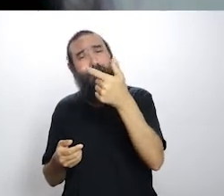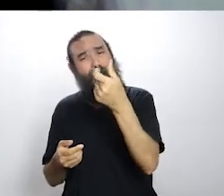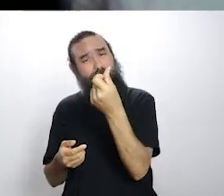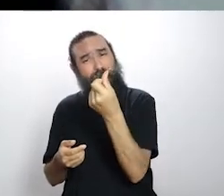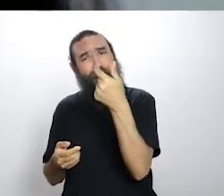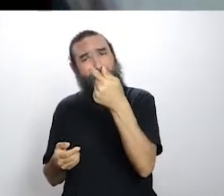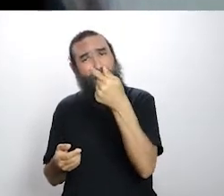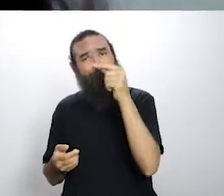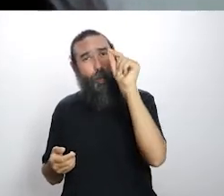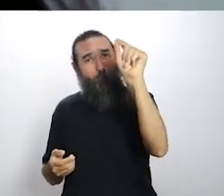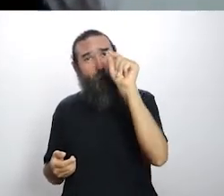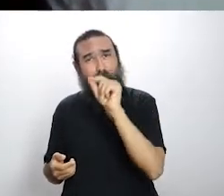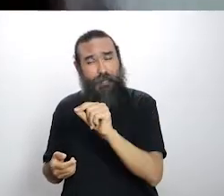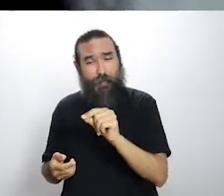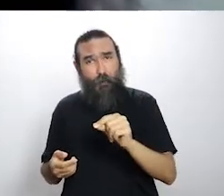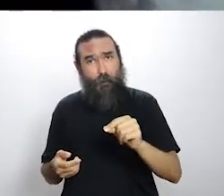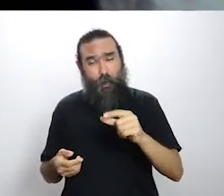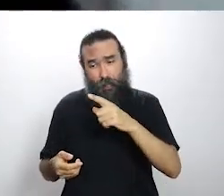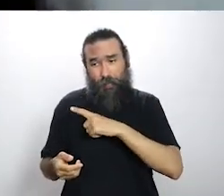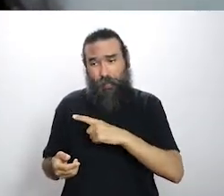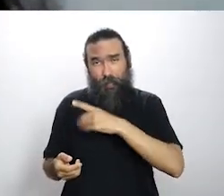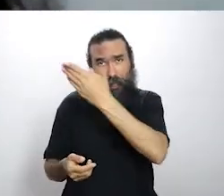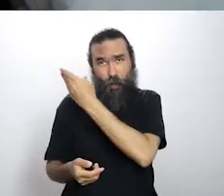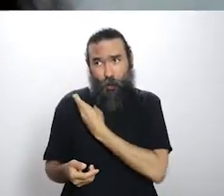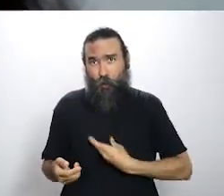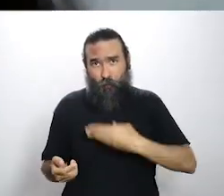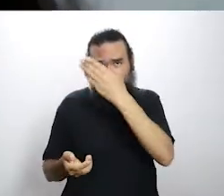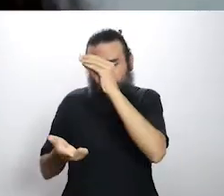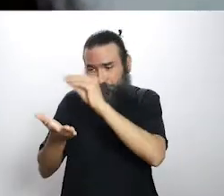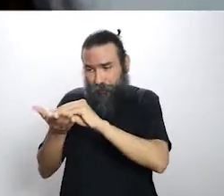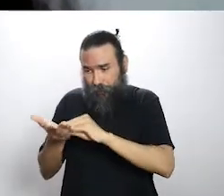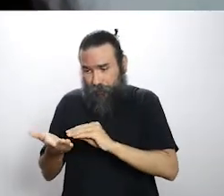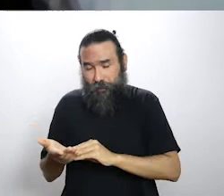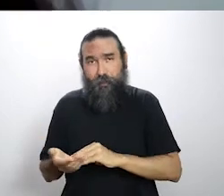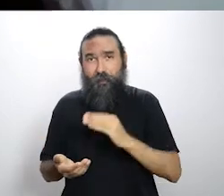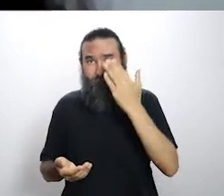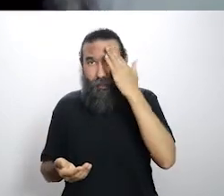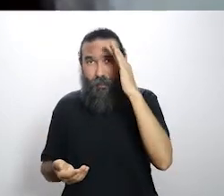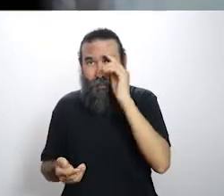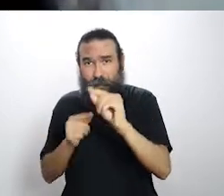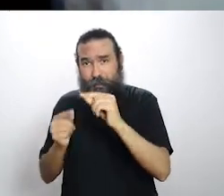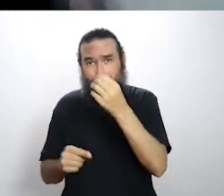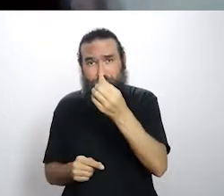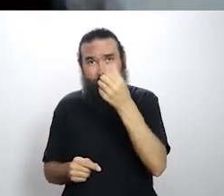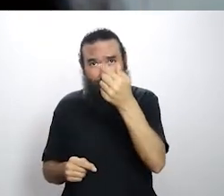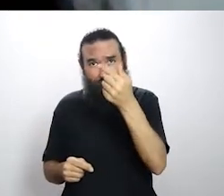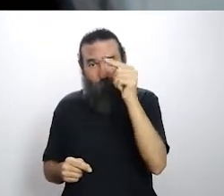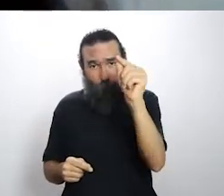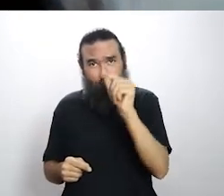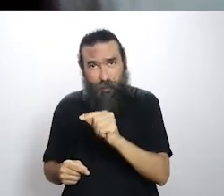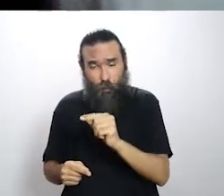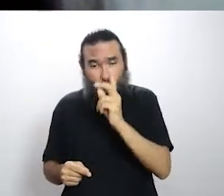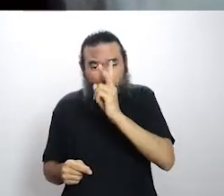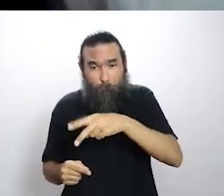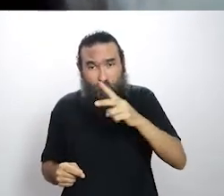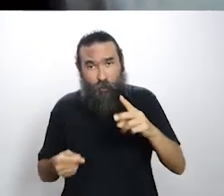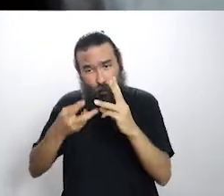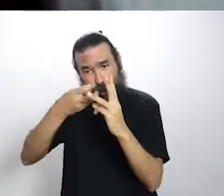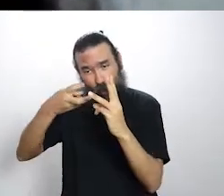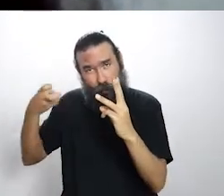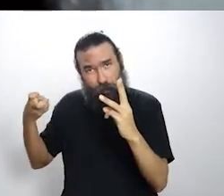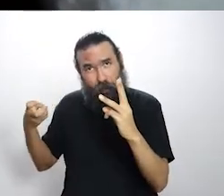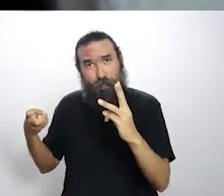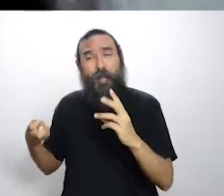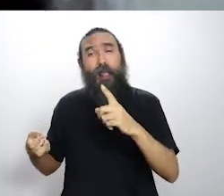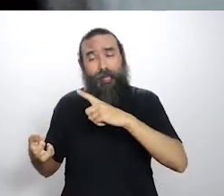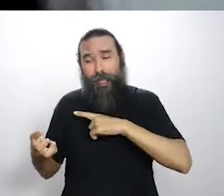do censo do INEP, mais de 77% dos professores têm contrato temporário, que são